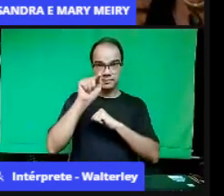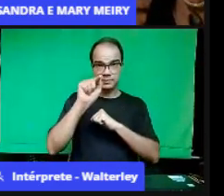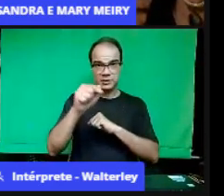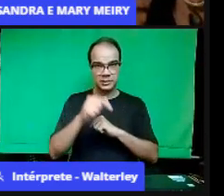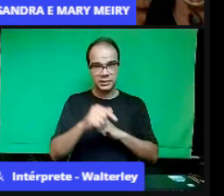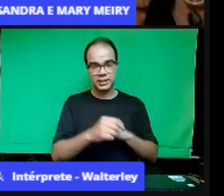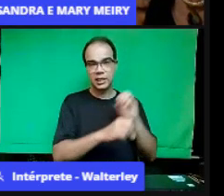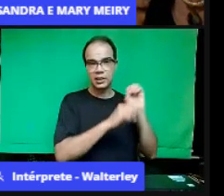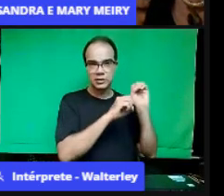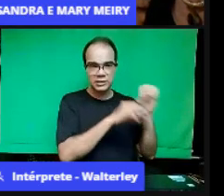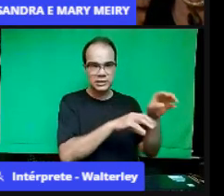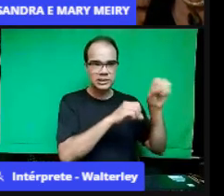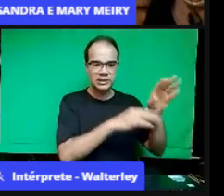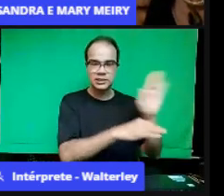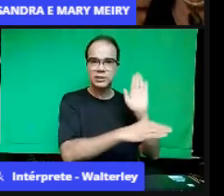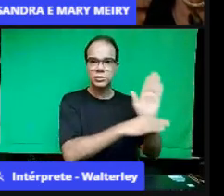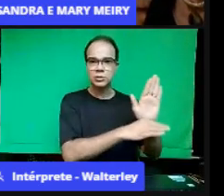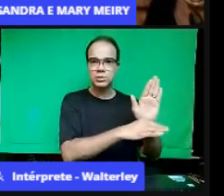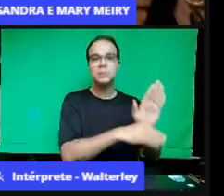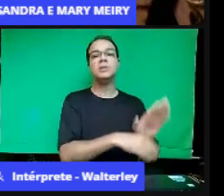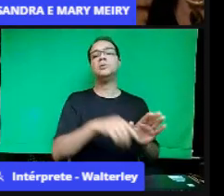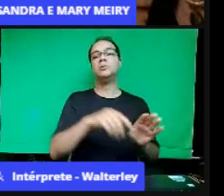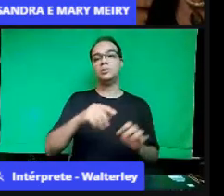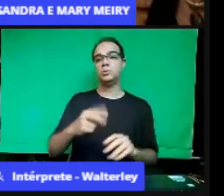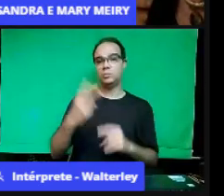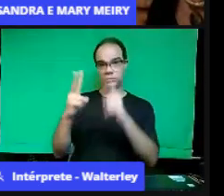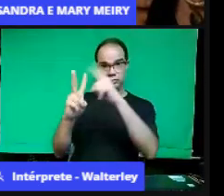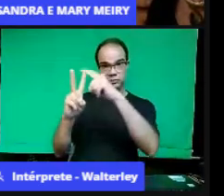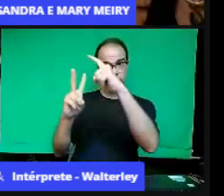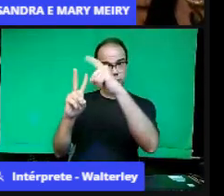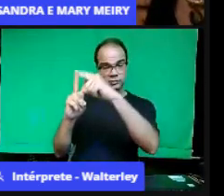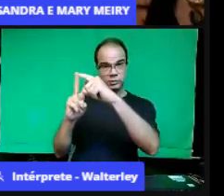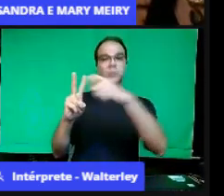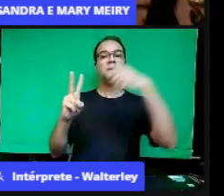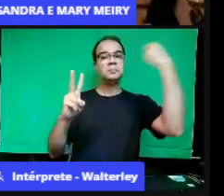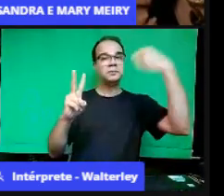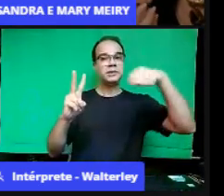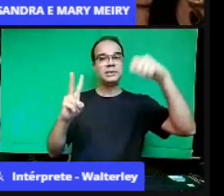da unidade escolar. Então, o PEI precisa